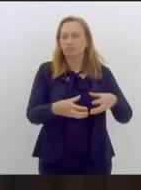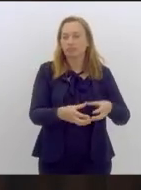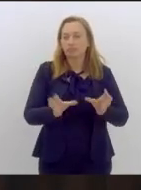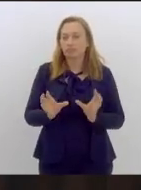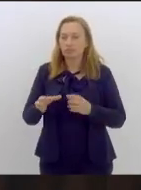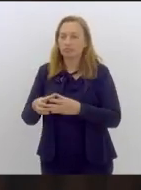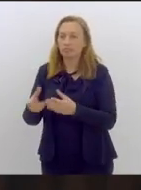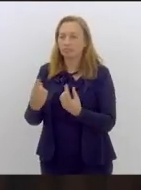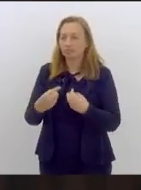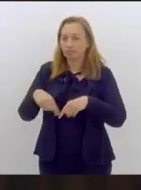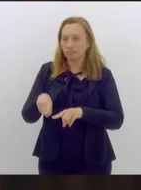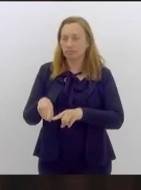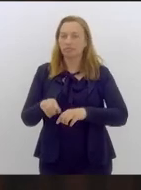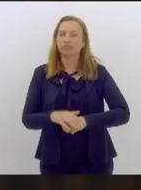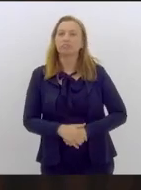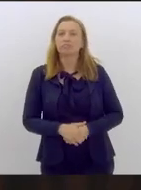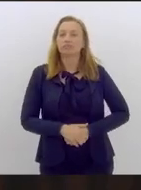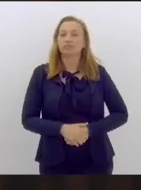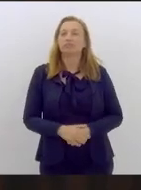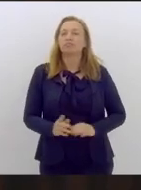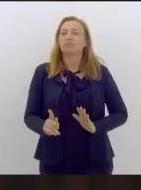forma contrária.